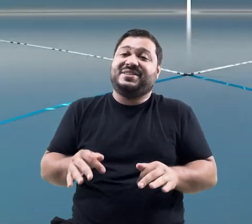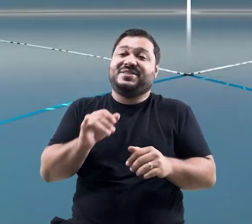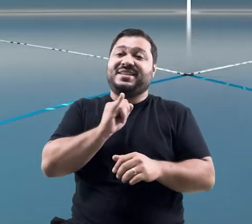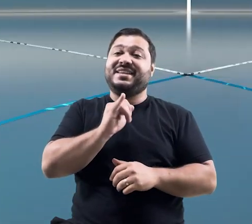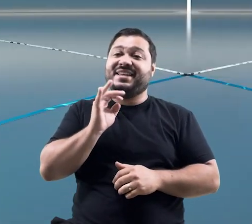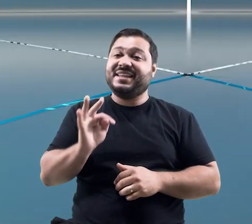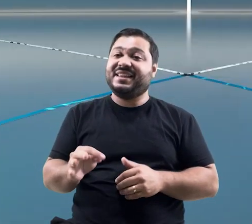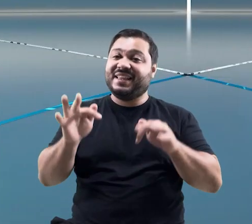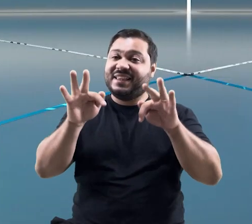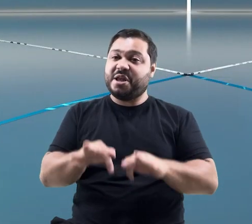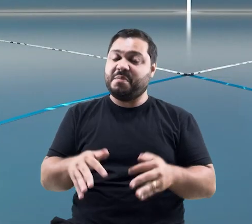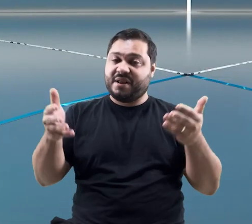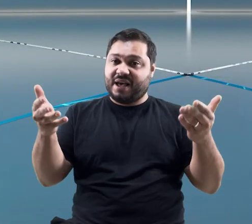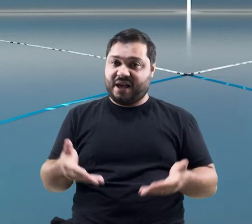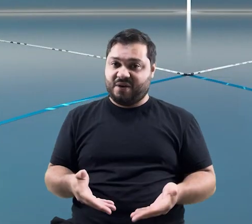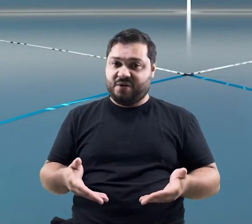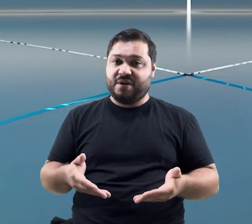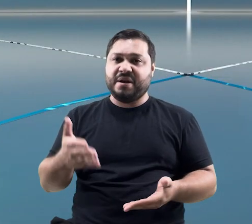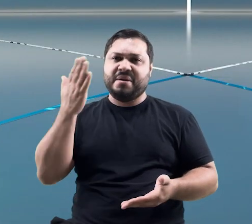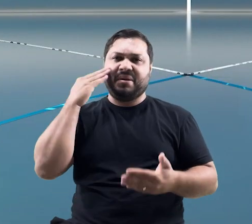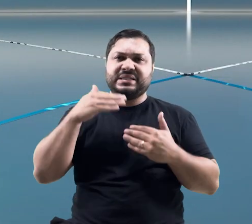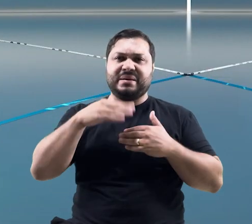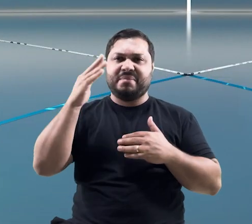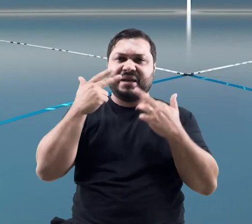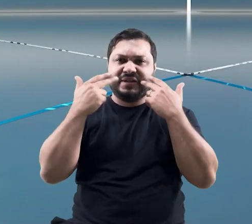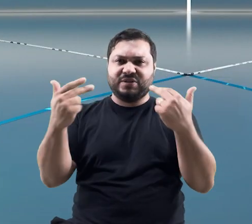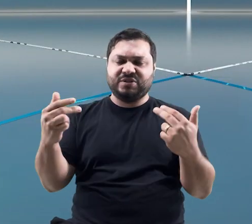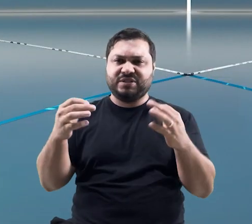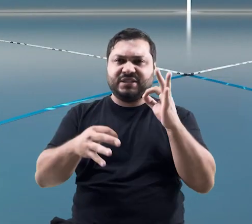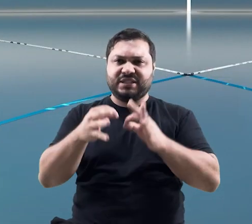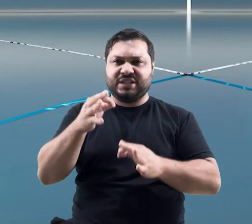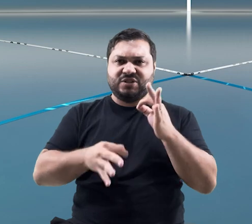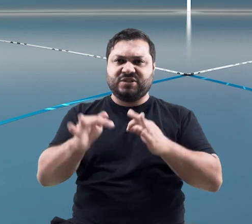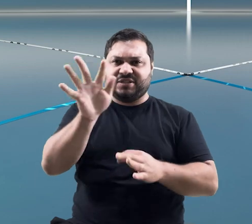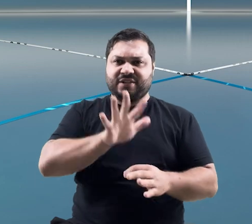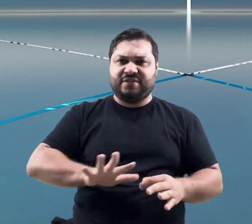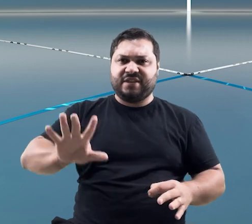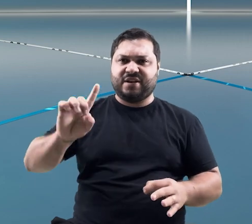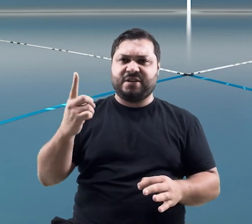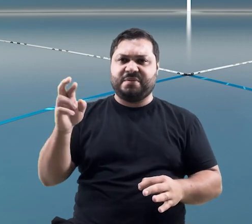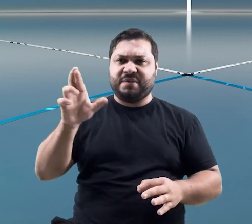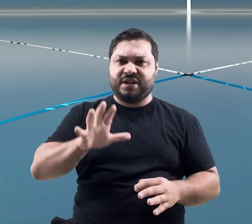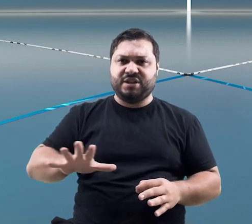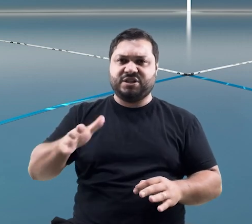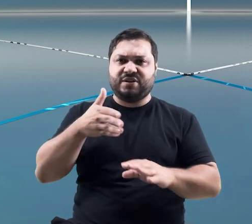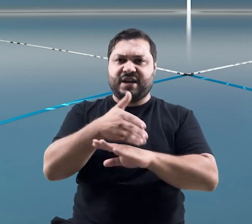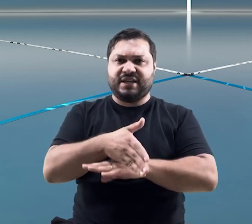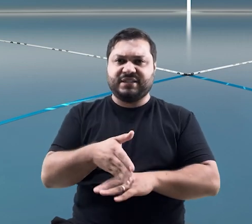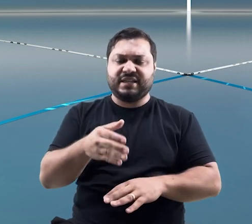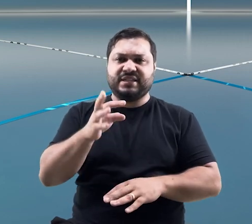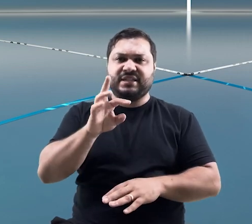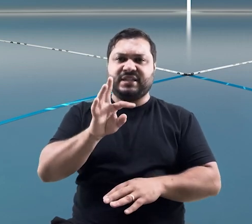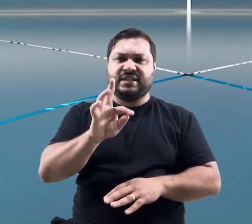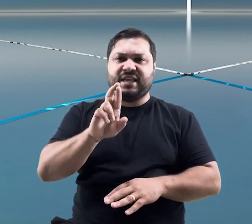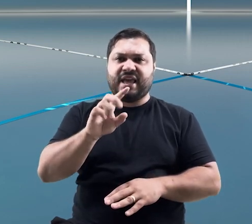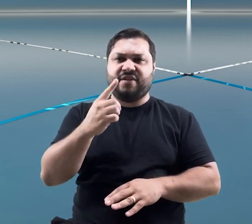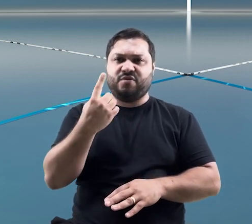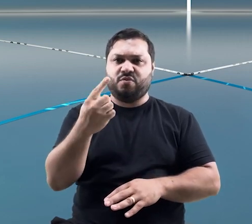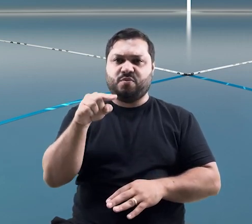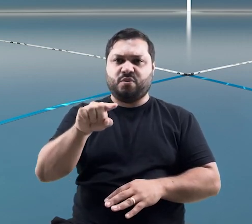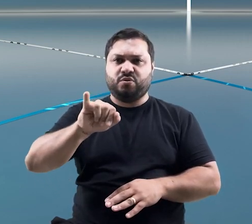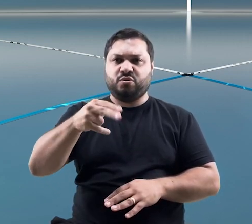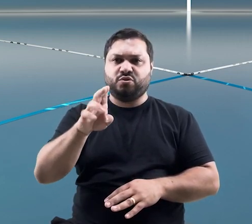É isso, o Inteiro Teor termina agora. Para saber mais notícias da Justiça Federal da Primeira Região, acesse